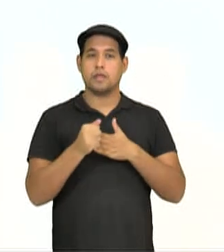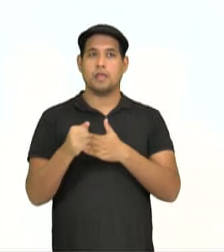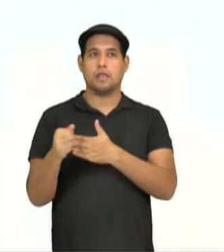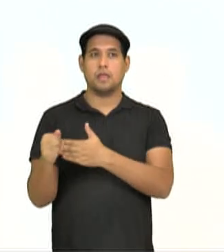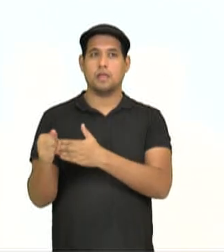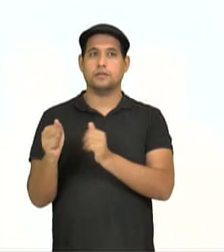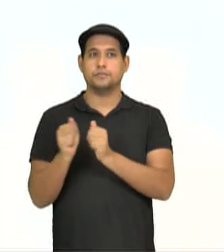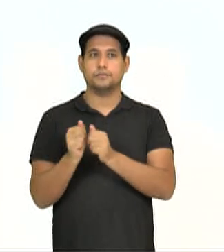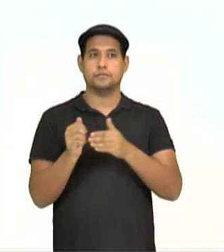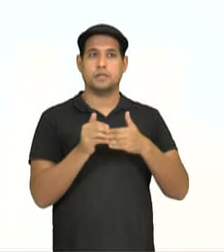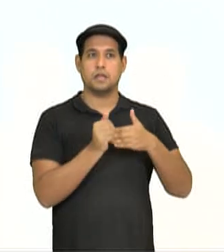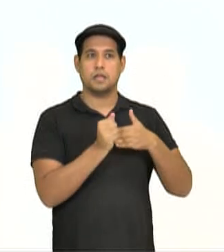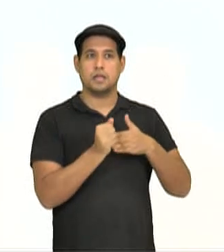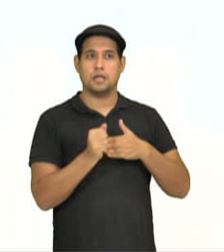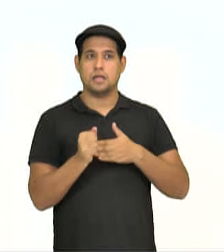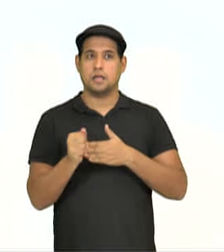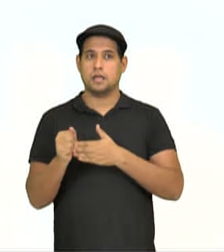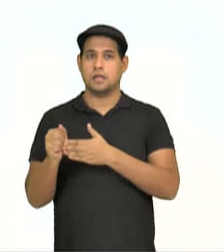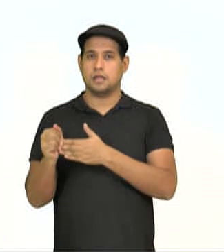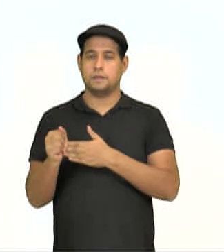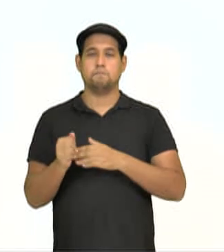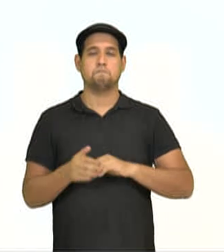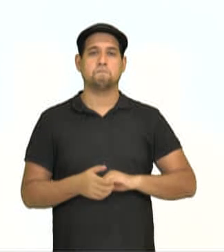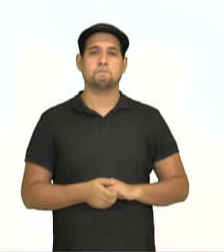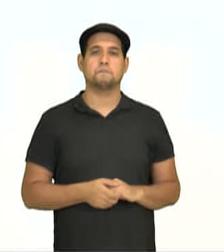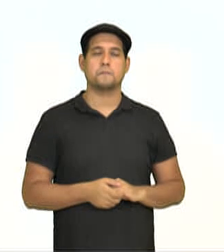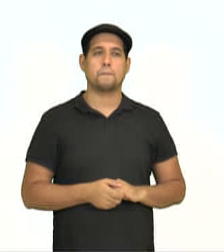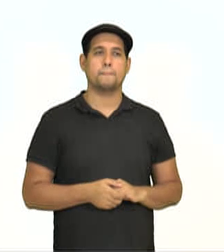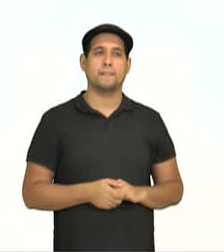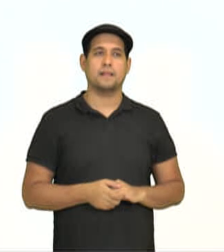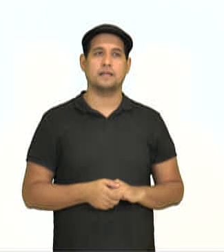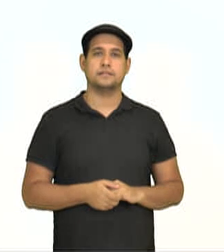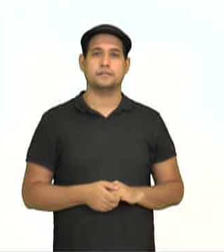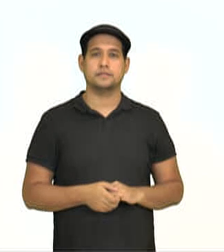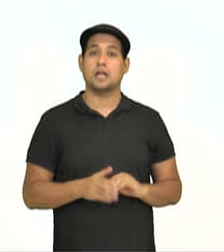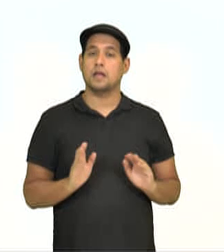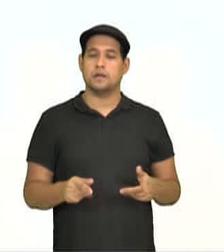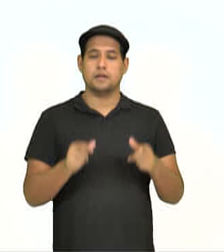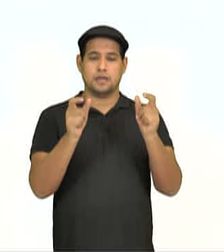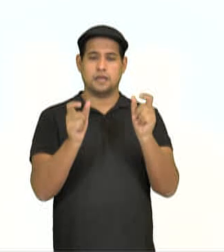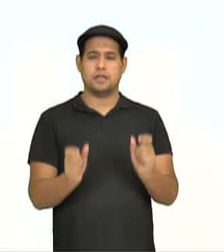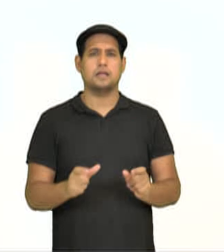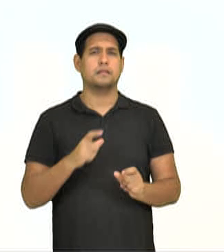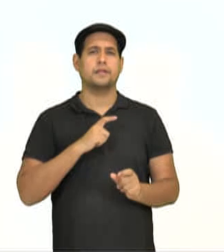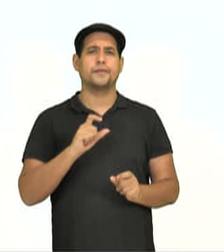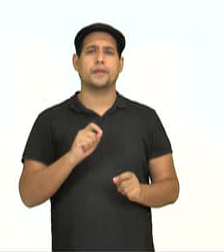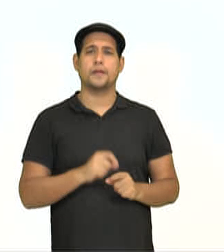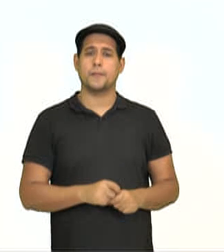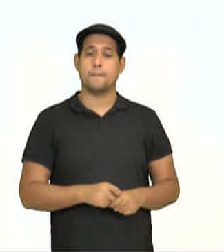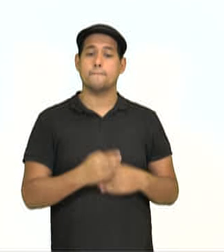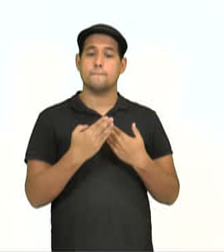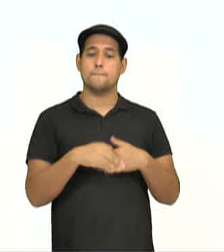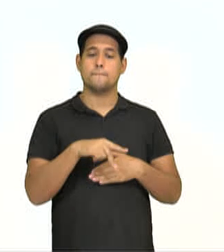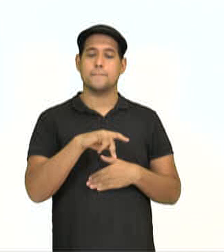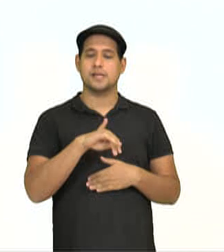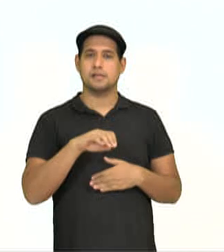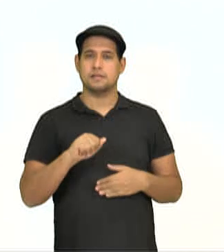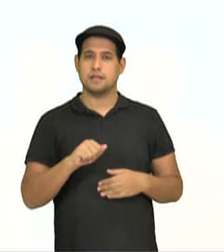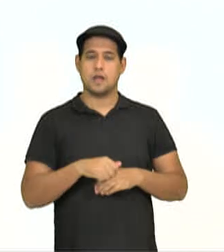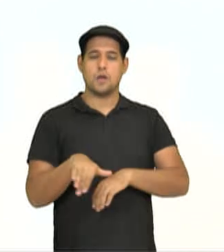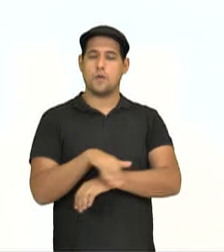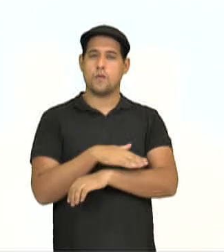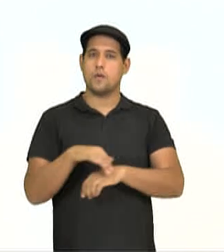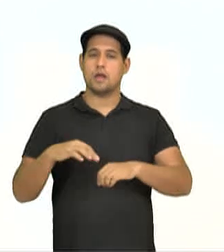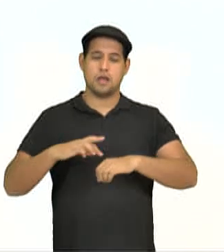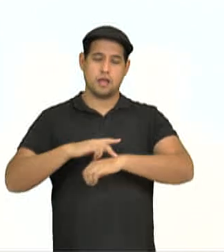com os seus guias, que estão do ladinho. Vamos para as classificações. Então a gente tem provas de pista, rua e salto